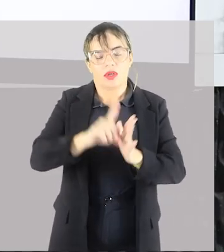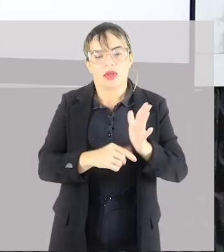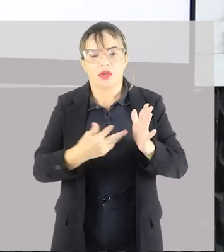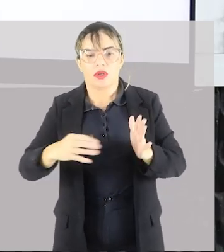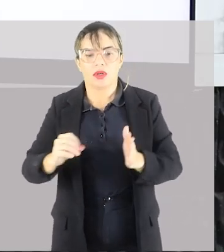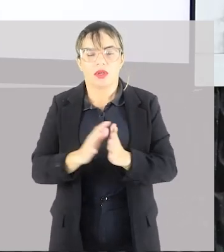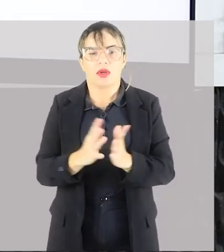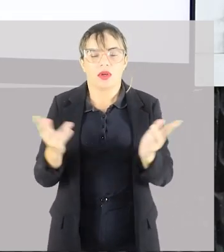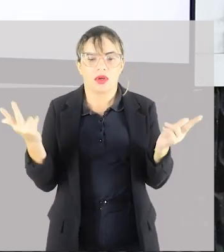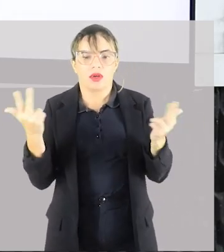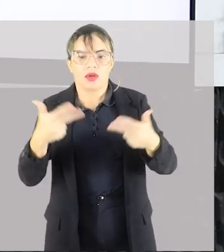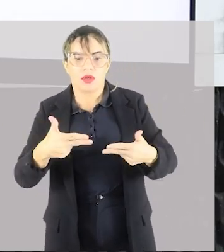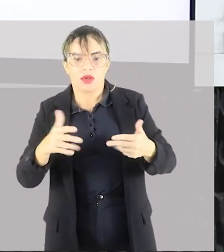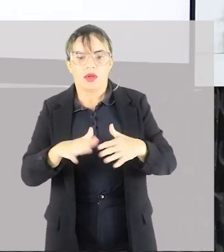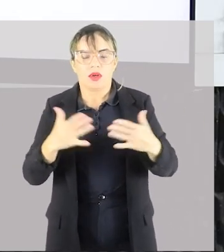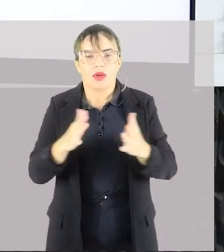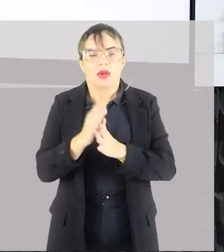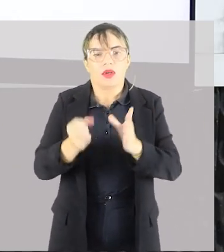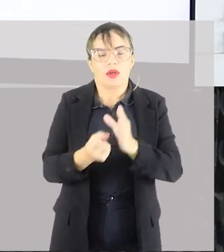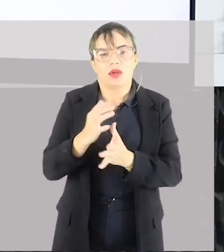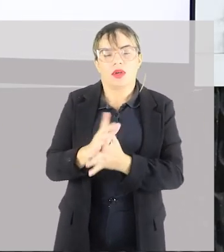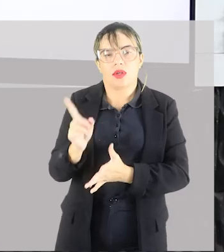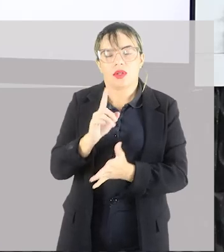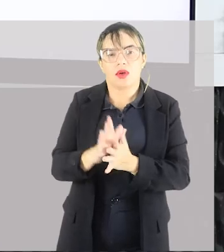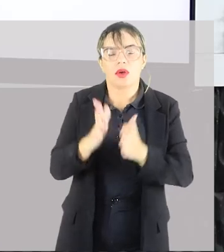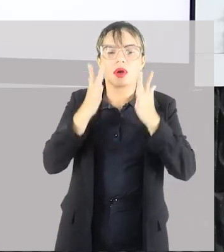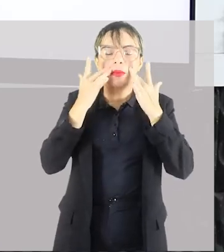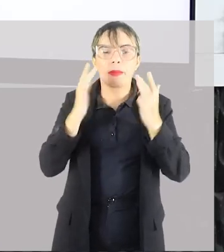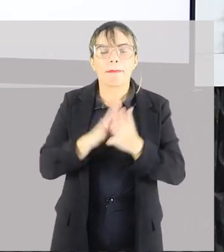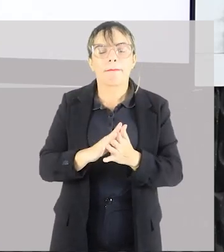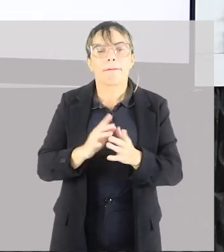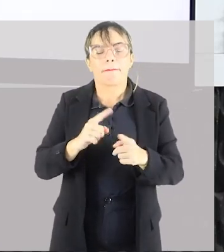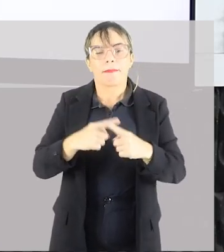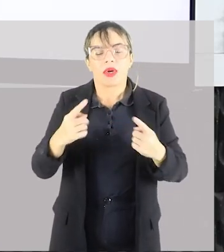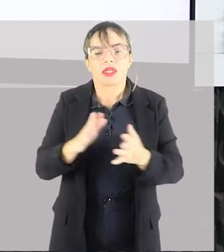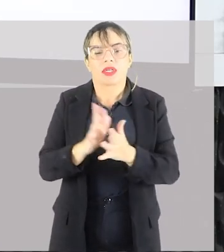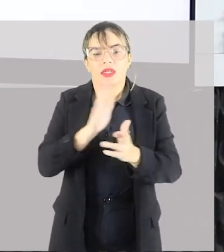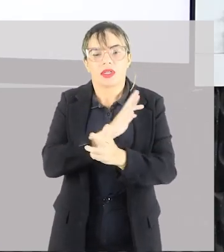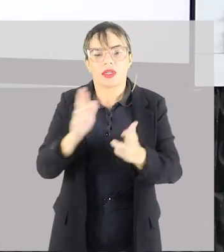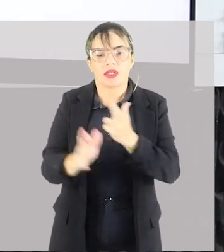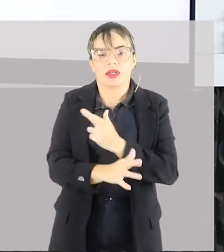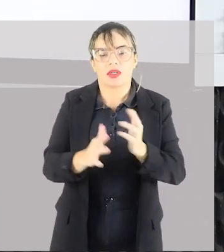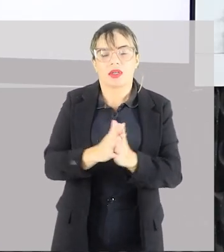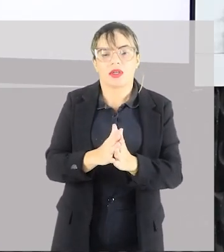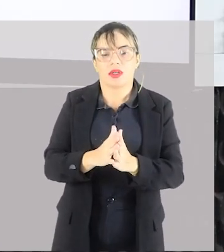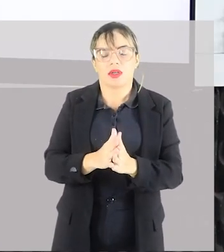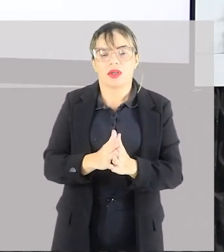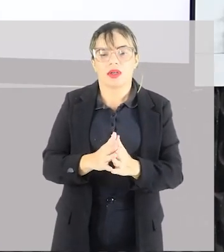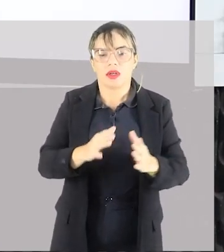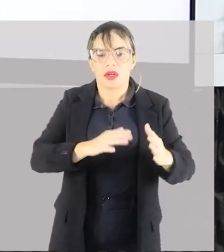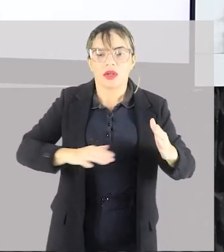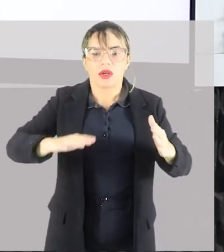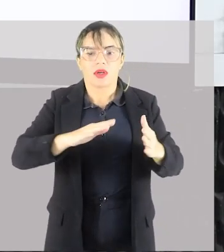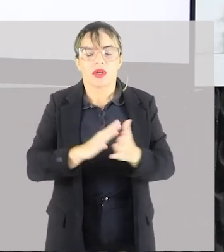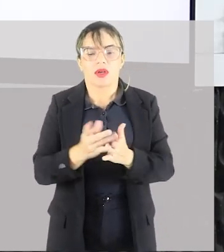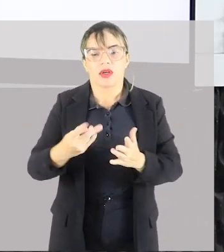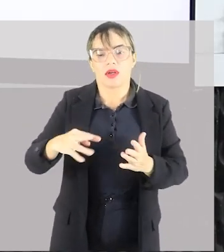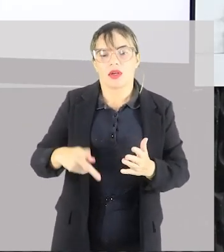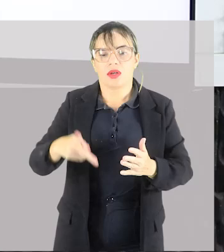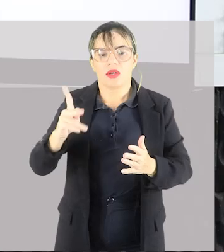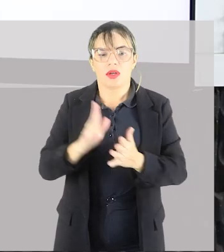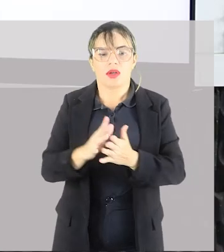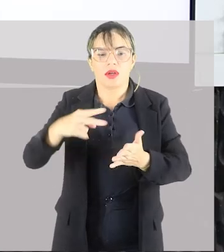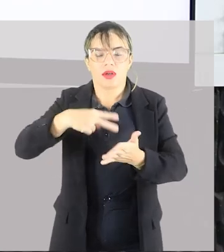o movimento hip hop, que não é arte, ele engloba a arte, é um movimento sociocultural, e a discotecagem e o break, que fazem parte da arte